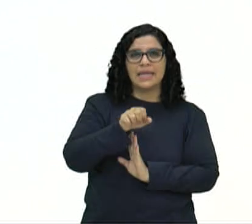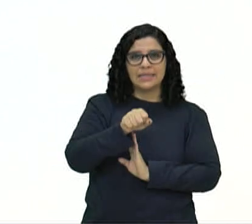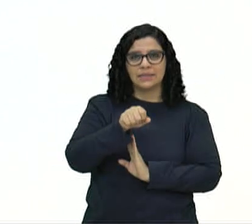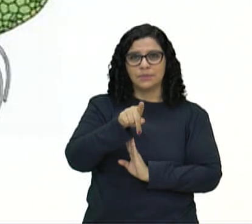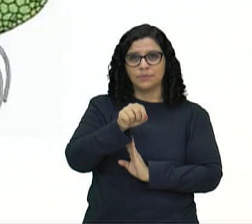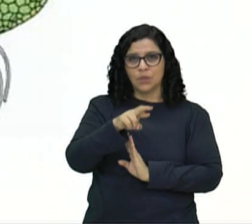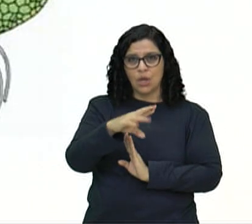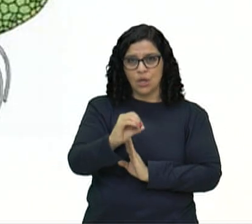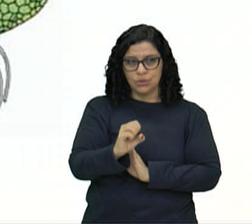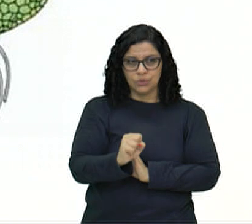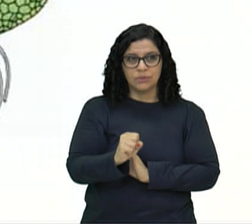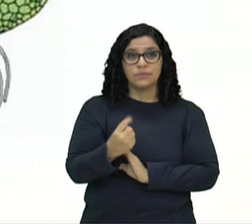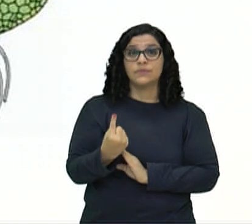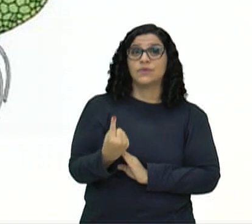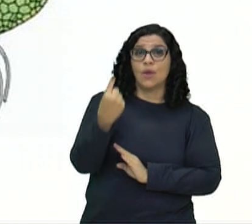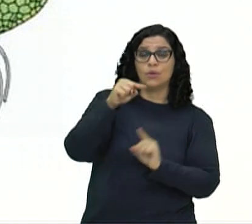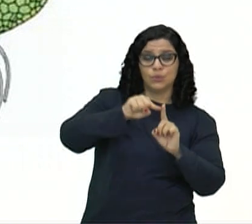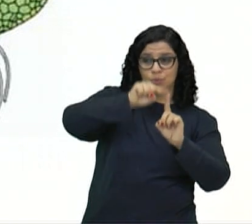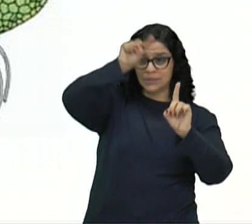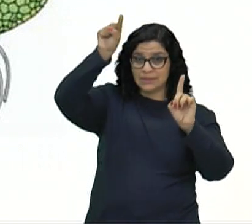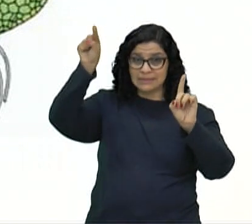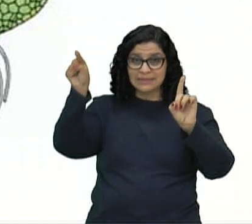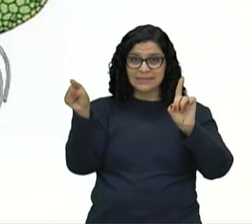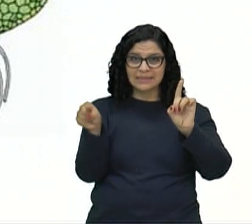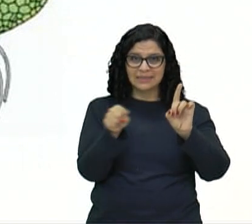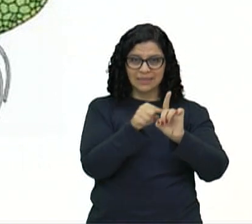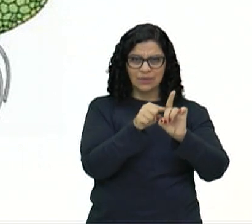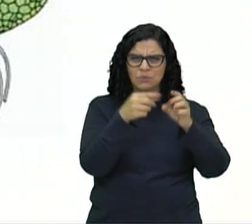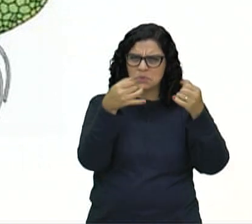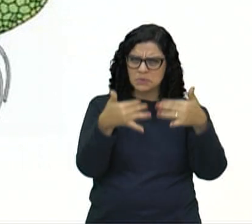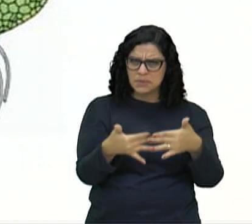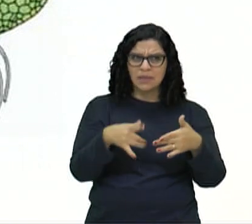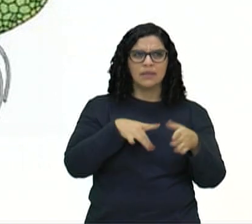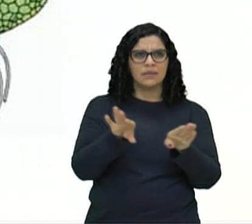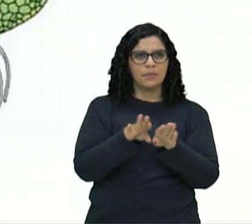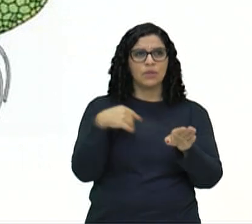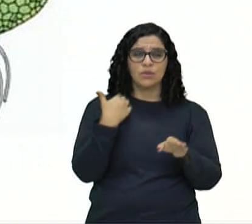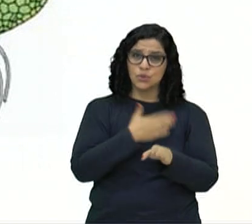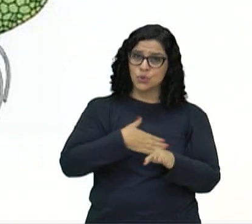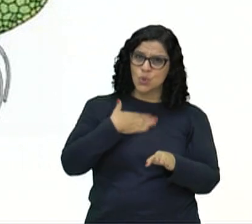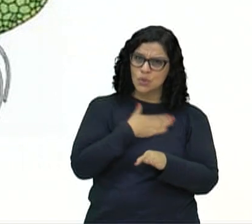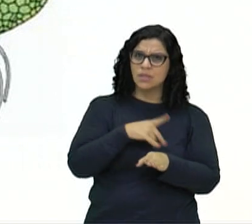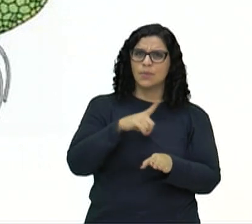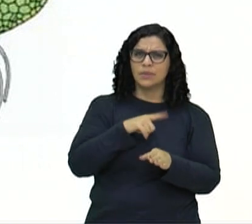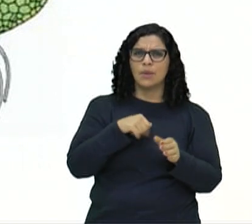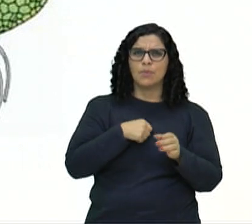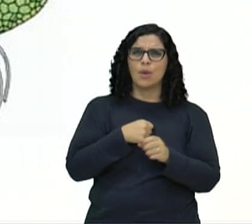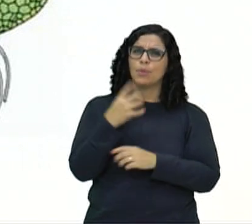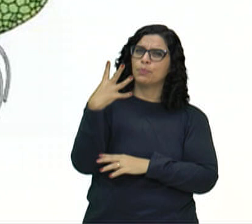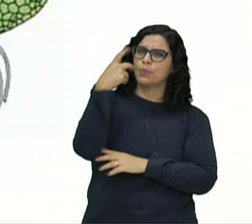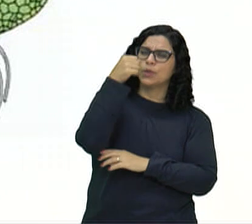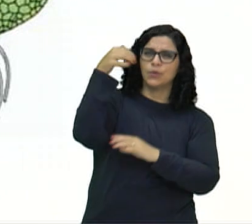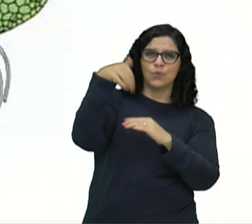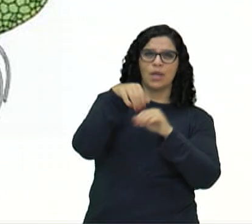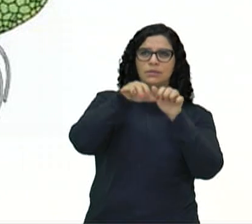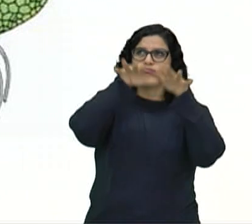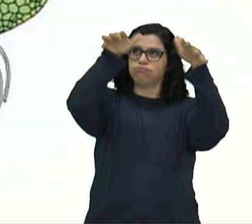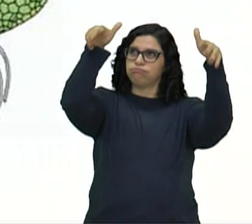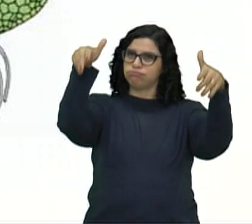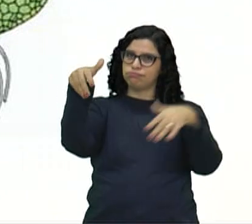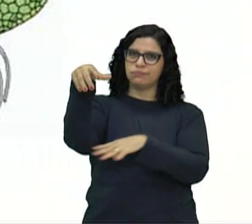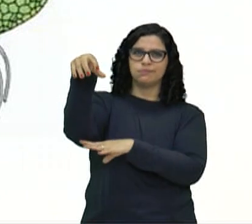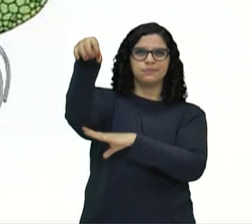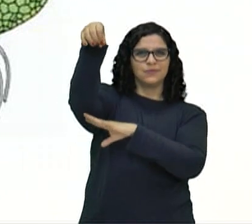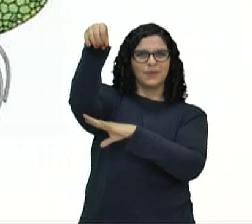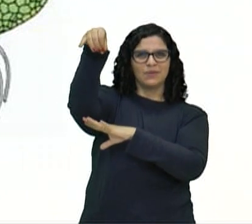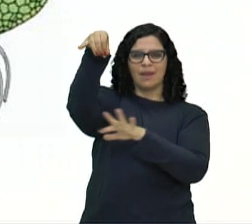esporos. Ótimo! Olha lá o ciclo de vida. Aquela samambaia que nós gostamos muito de ter como enfeite em casa, que ela dá uma folhagem